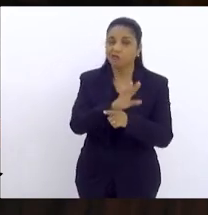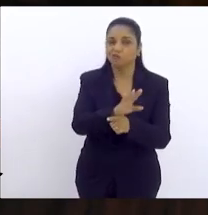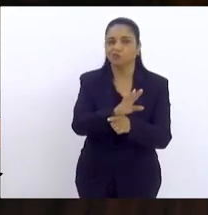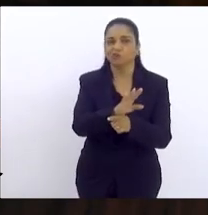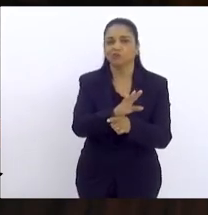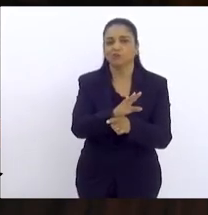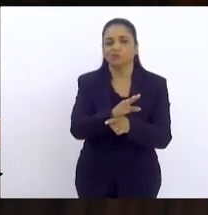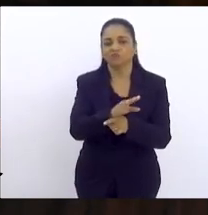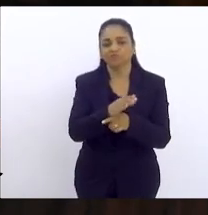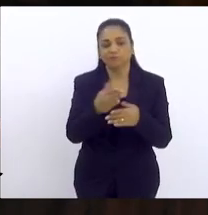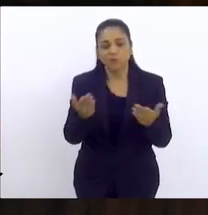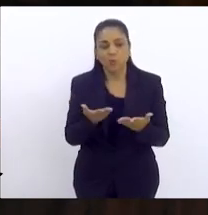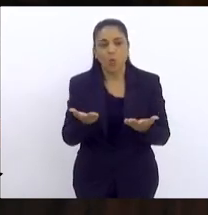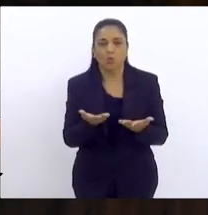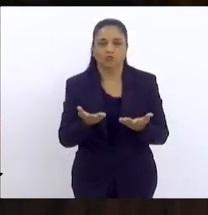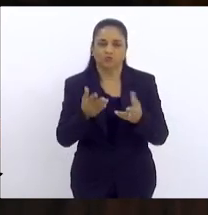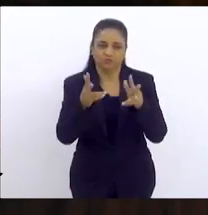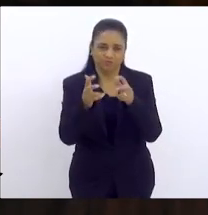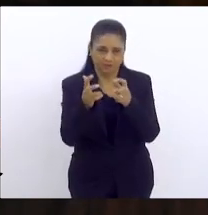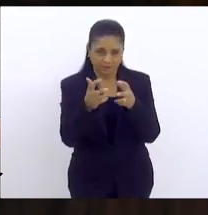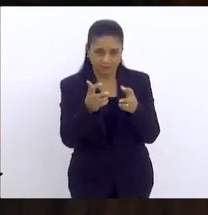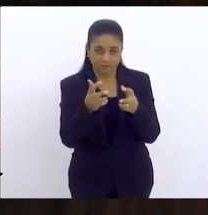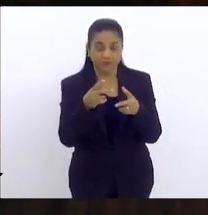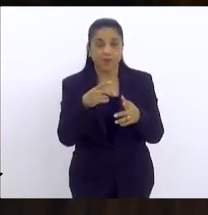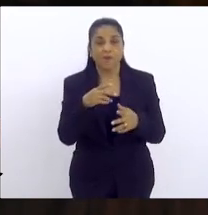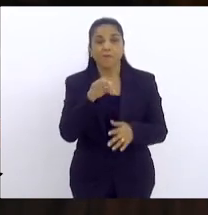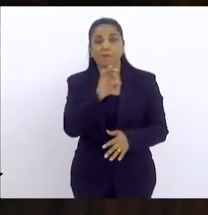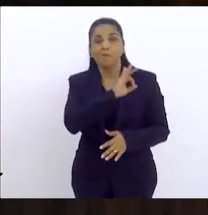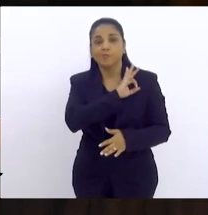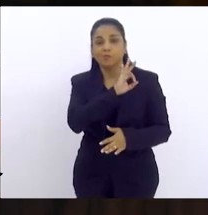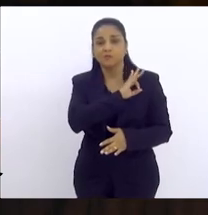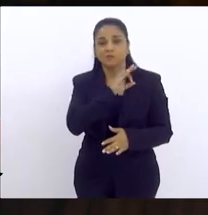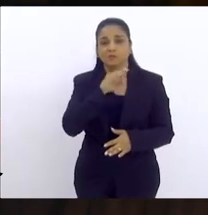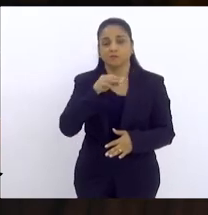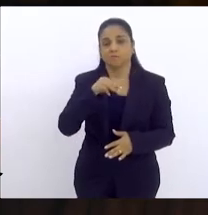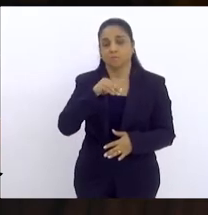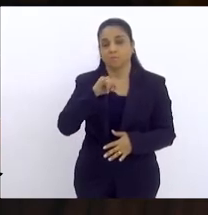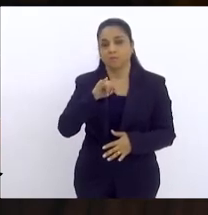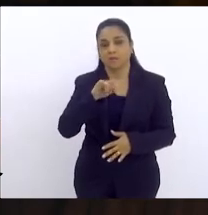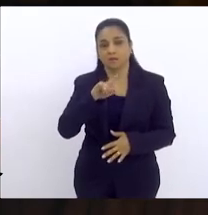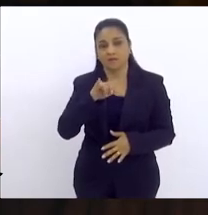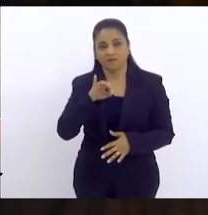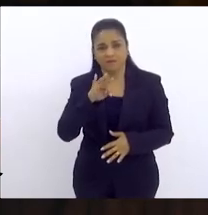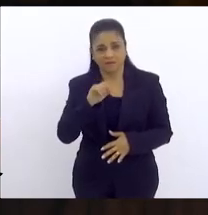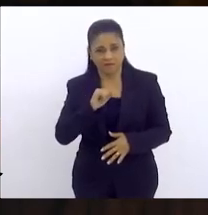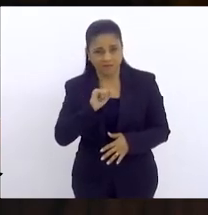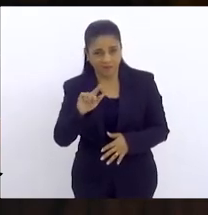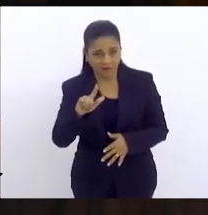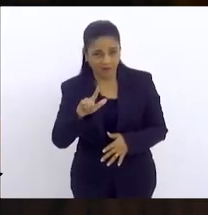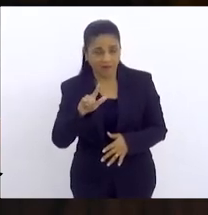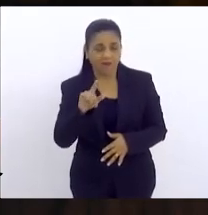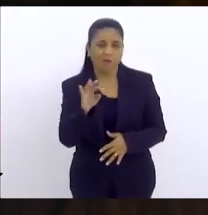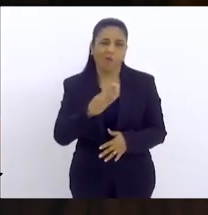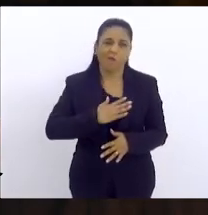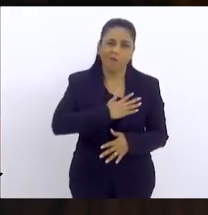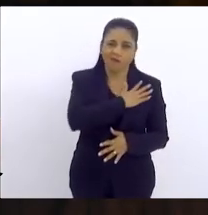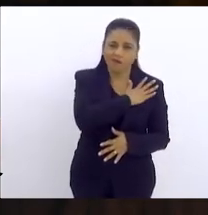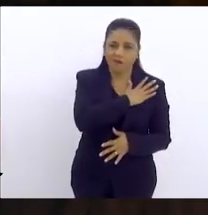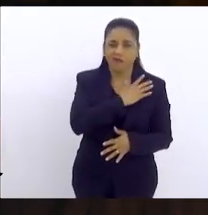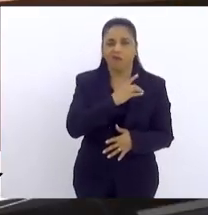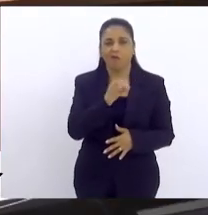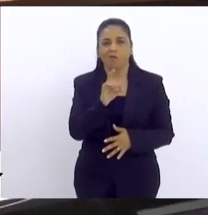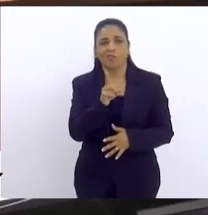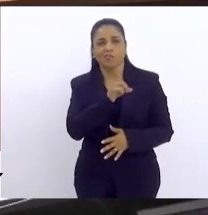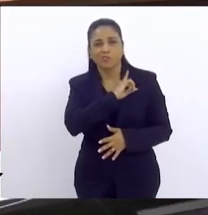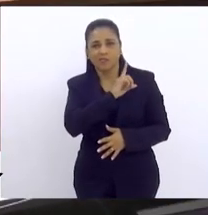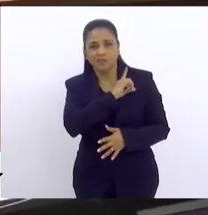o que nós estamos vendo a polícia militar Se não me engano não é isso os coronéis que aqui estão os delegados não sei se a polícia civil também está